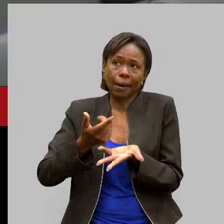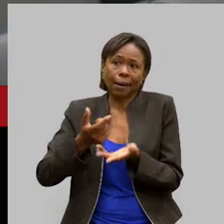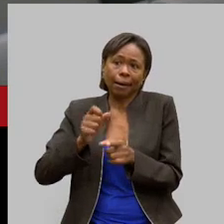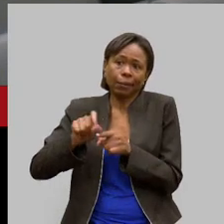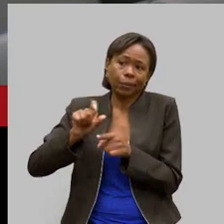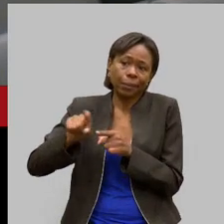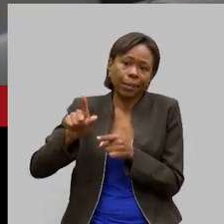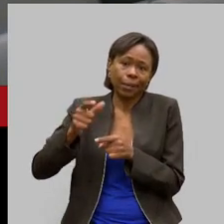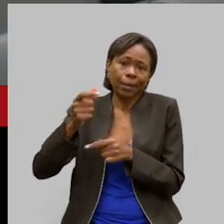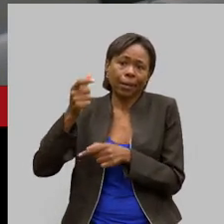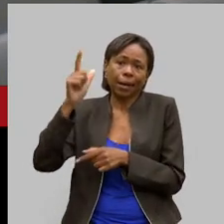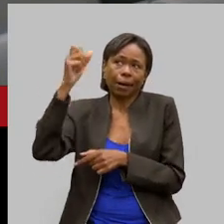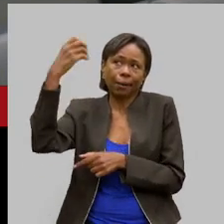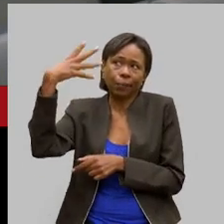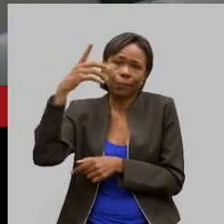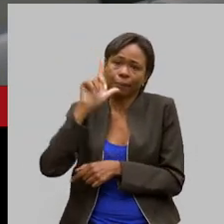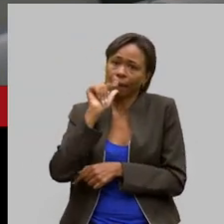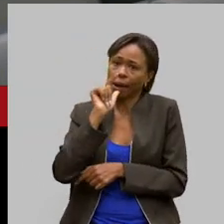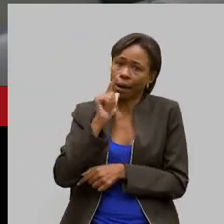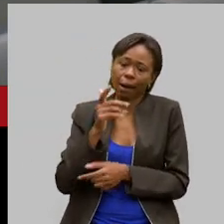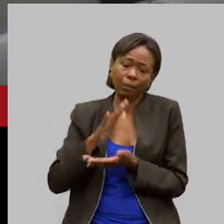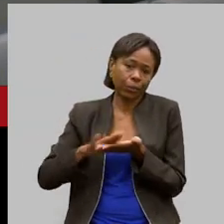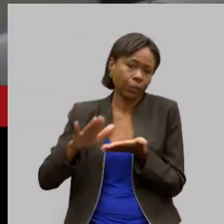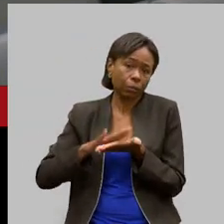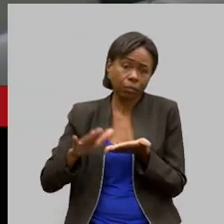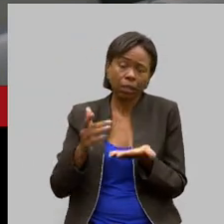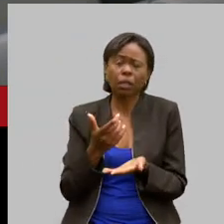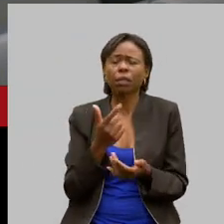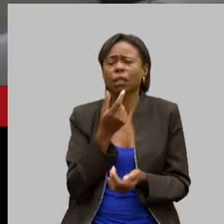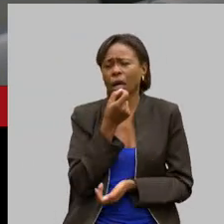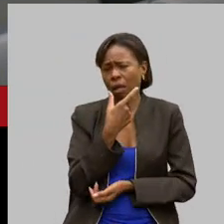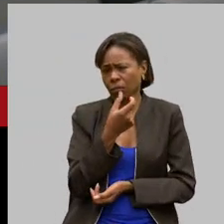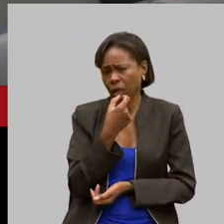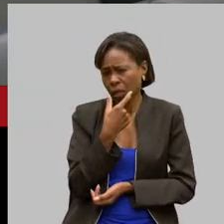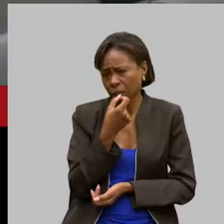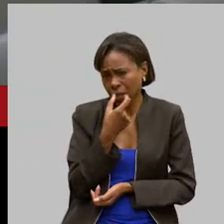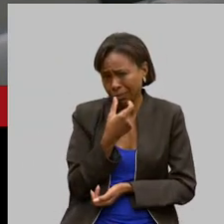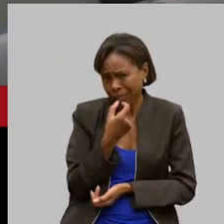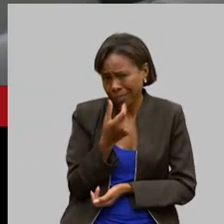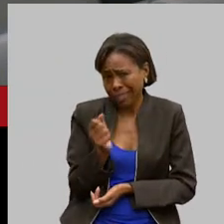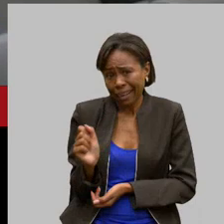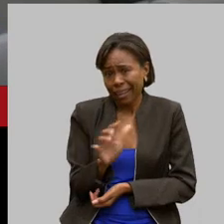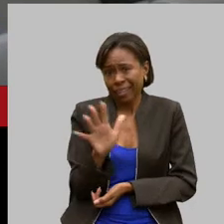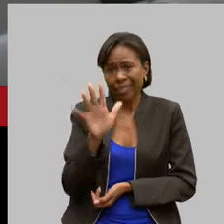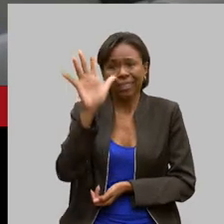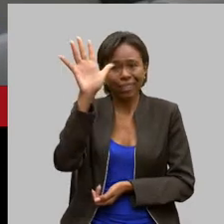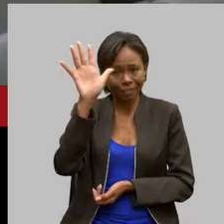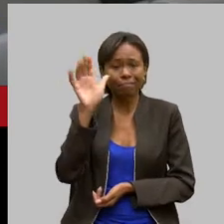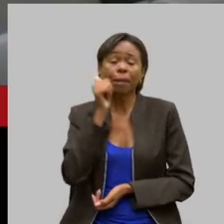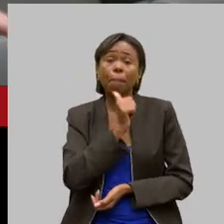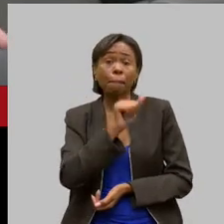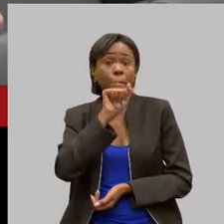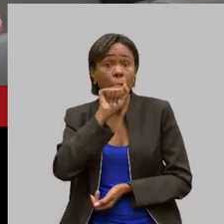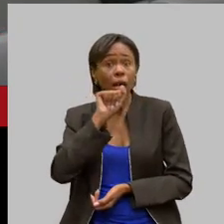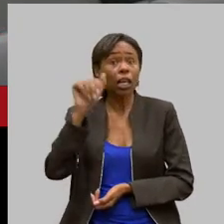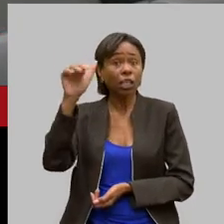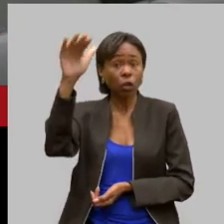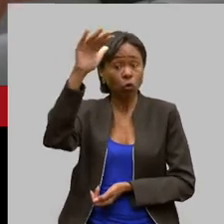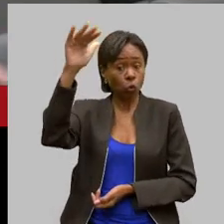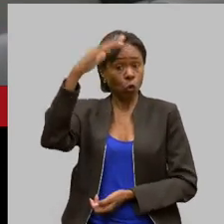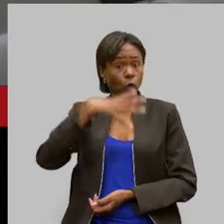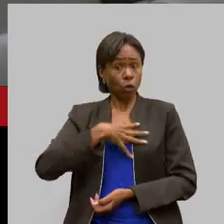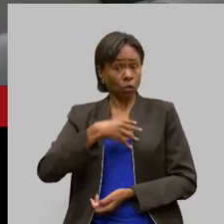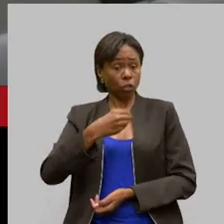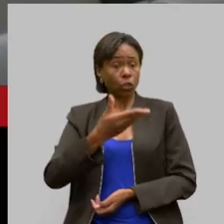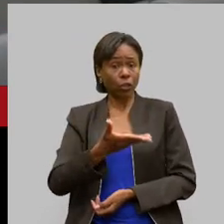despesas que envolvem tem também medicação que são caras eh mães que os filhos já são grandes igual ao meu de 5 anos